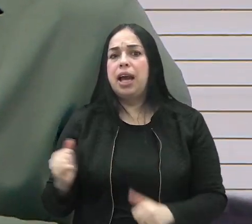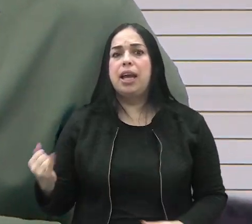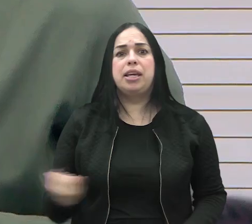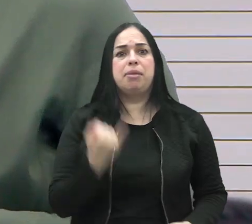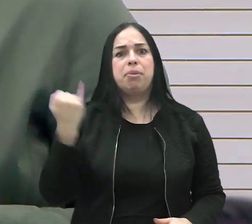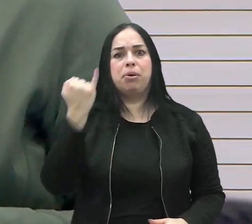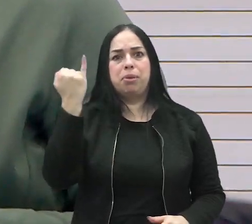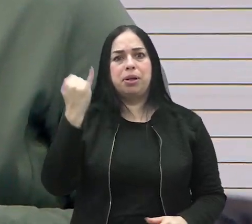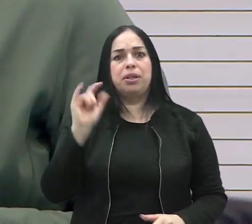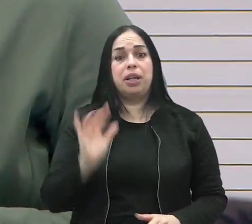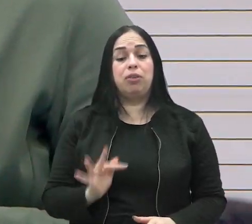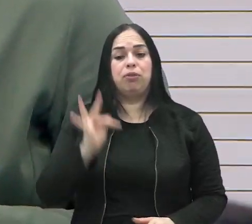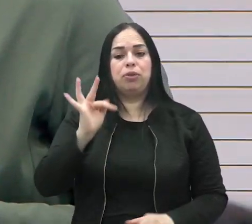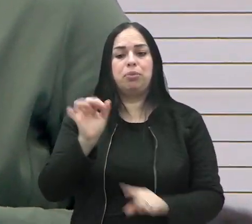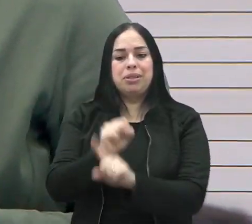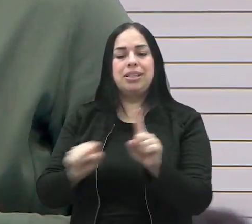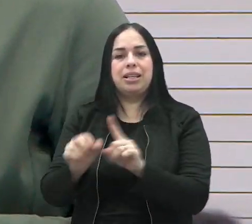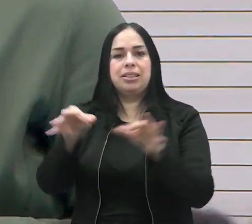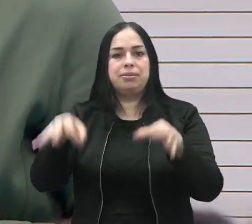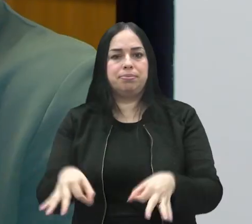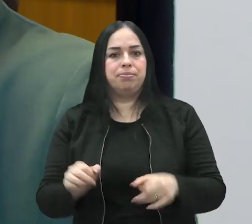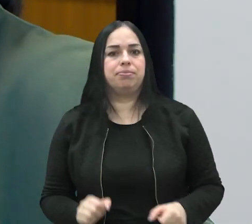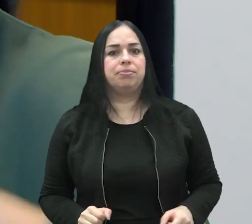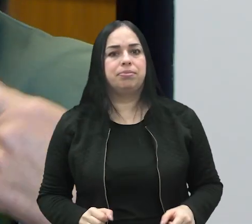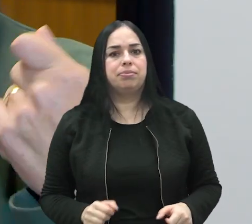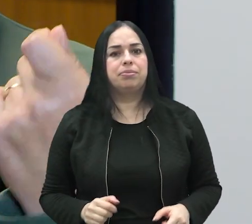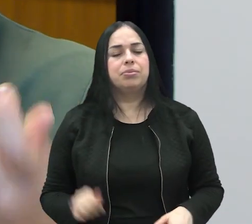como pilar de uma sociedade mais justa.